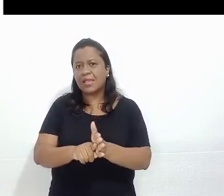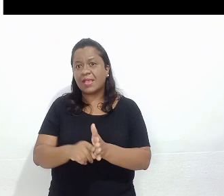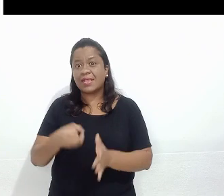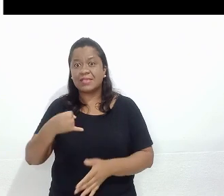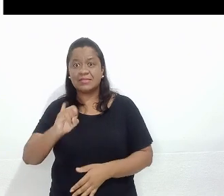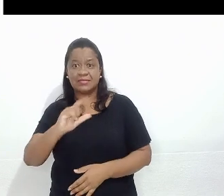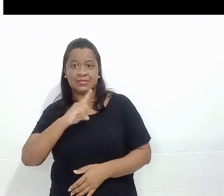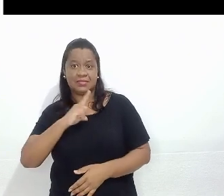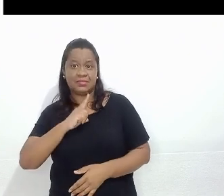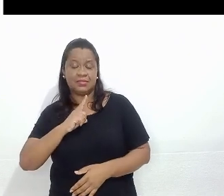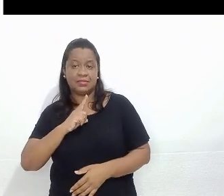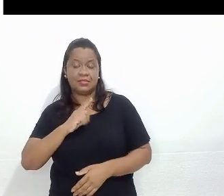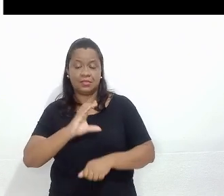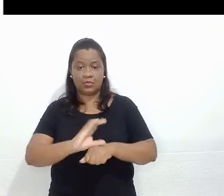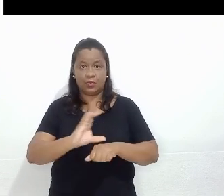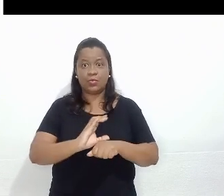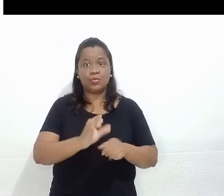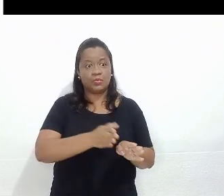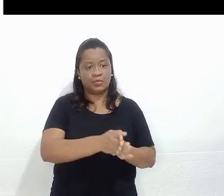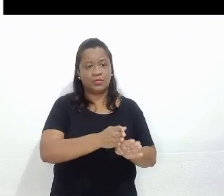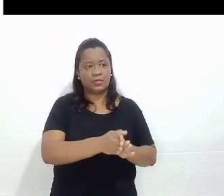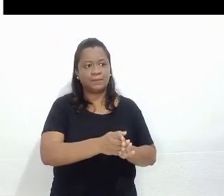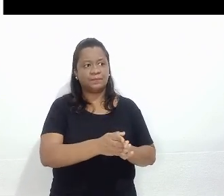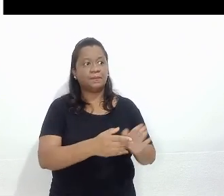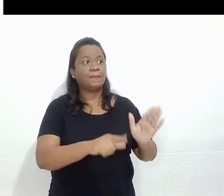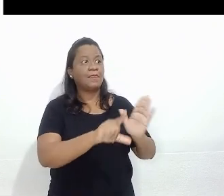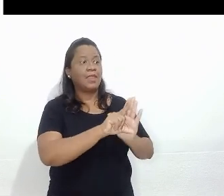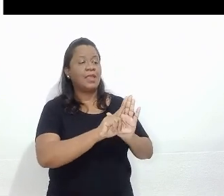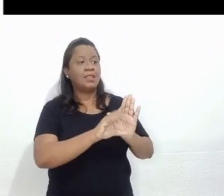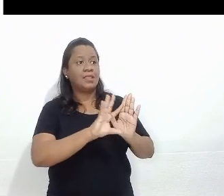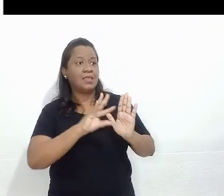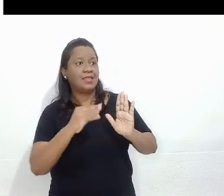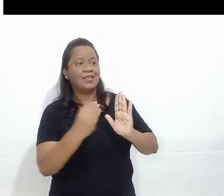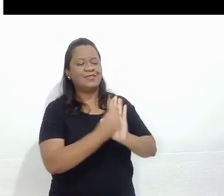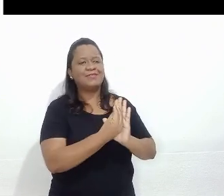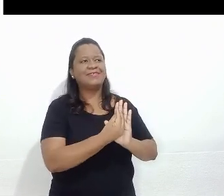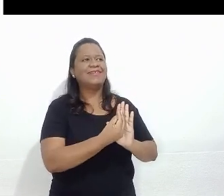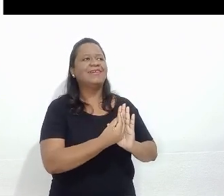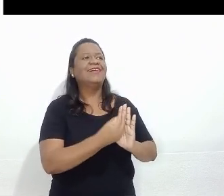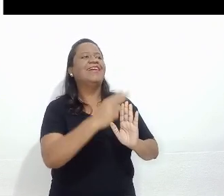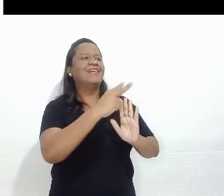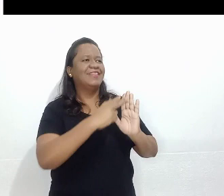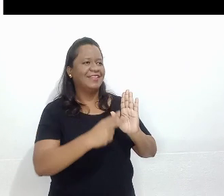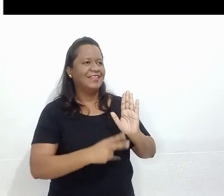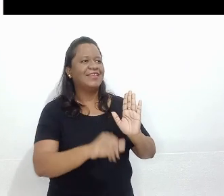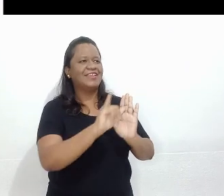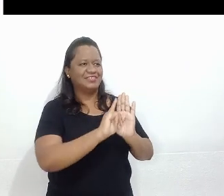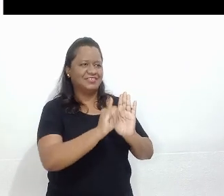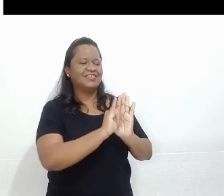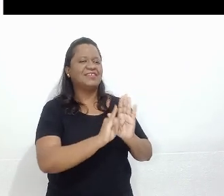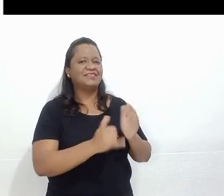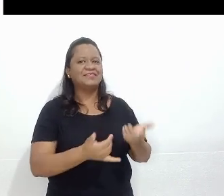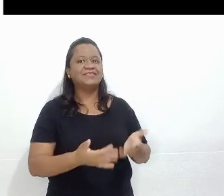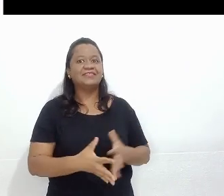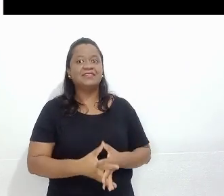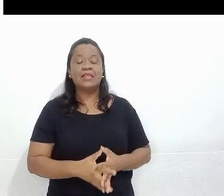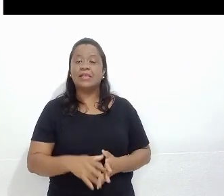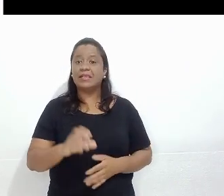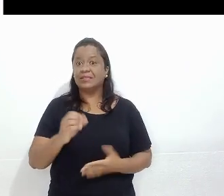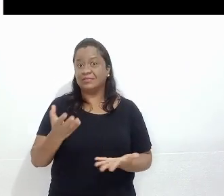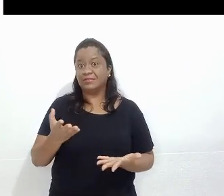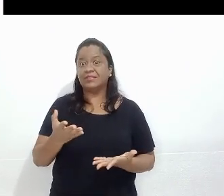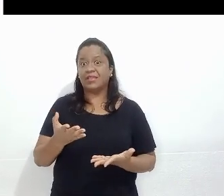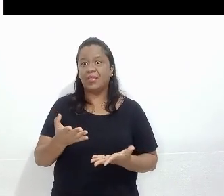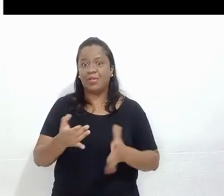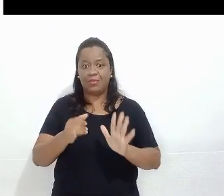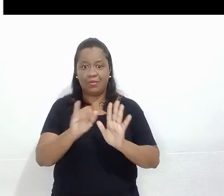aí nessa tarefa. Leia o edital, né? Ler o edital. Não, o edital, gente, tem que ser